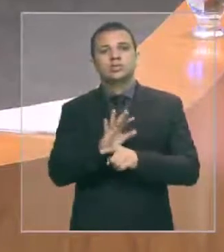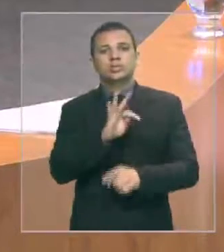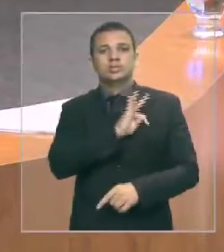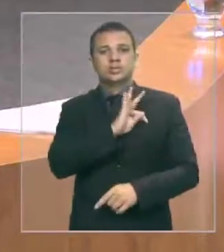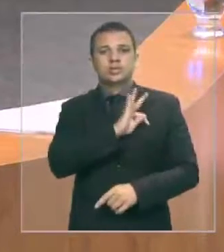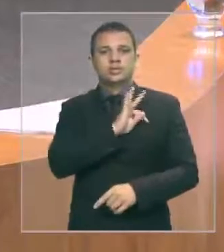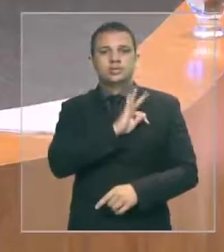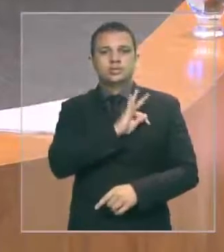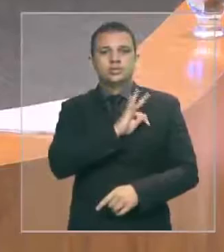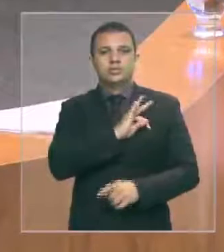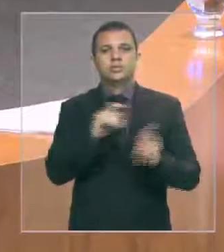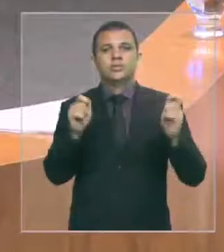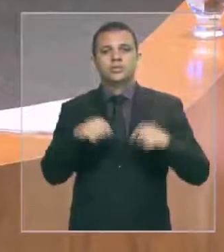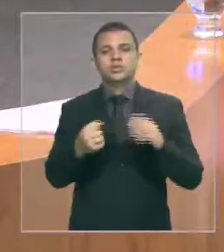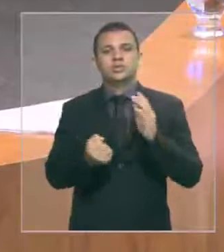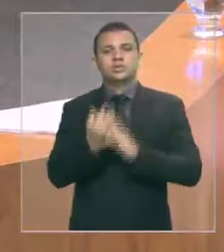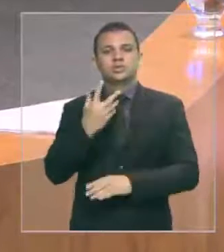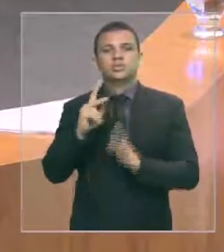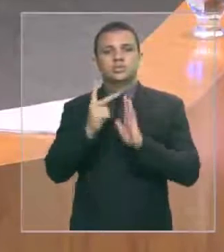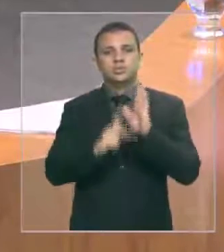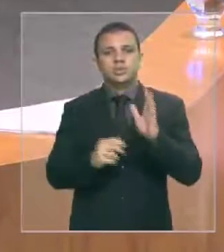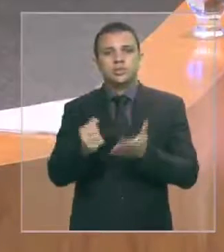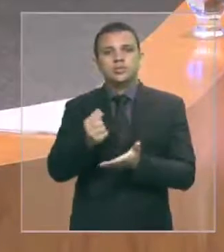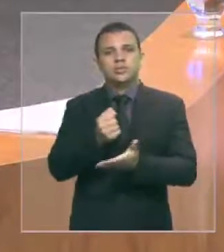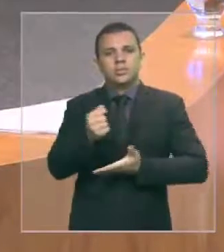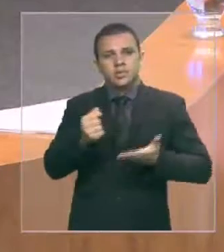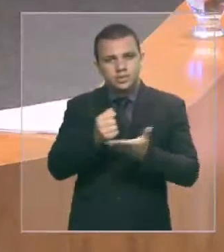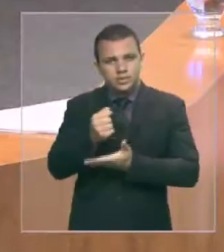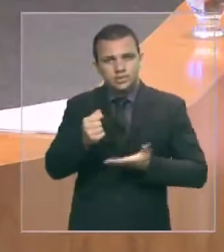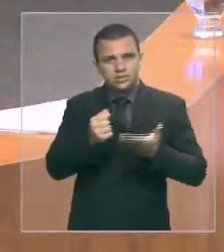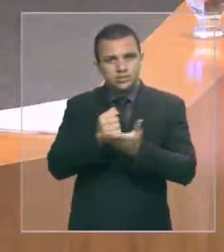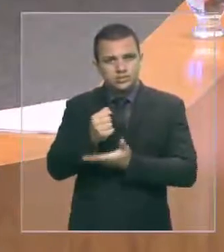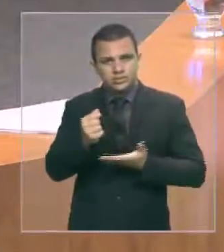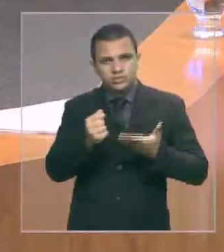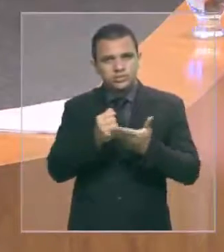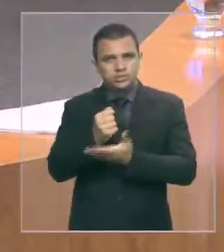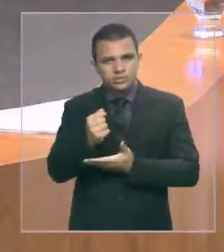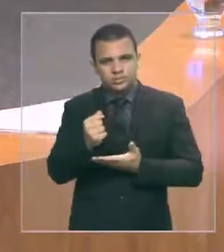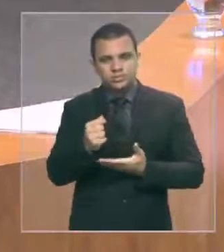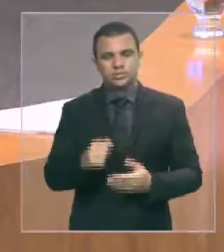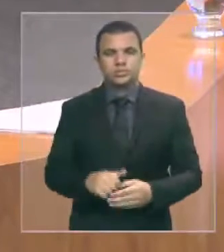a elaboração de projeto básico e modelagem operacional.